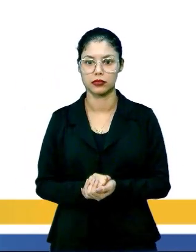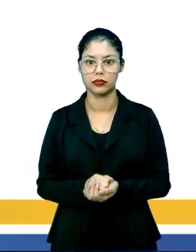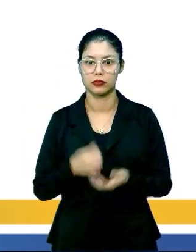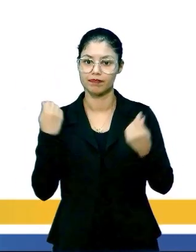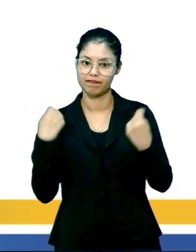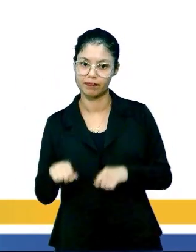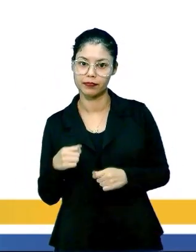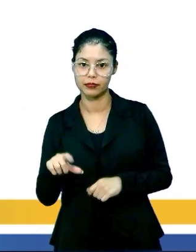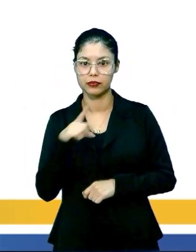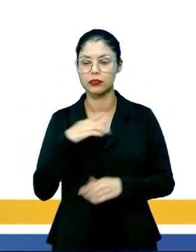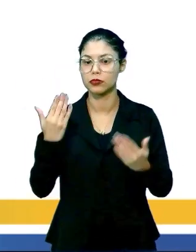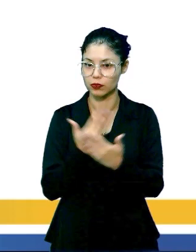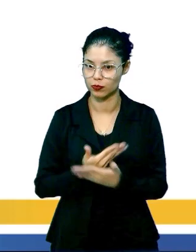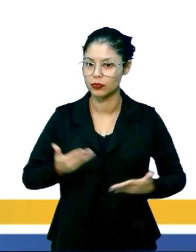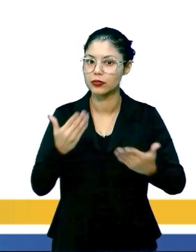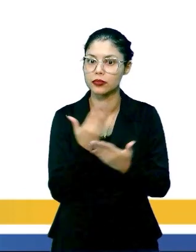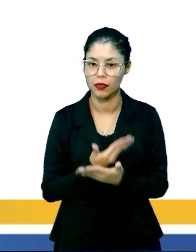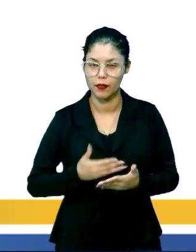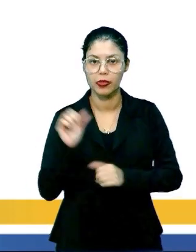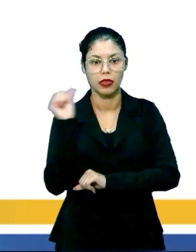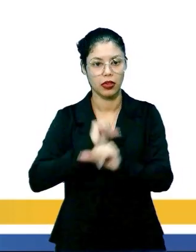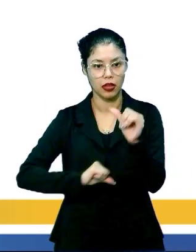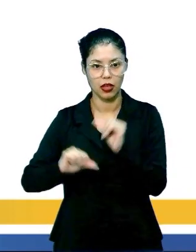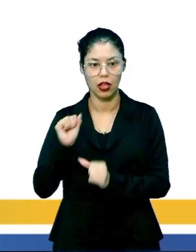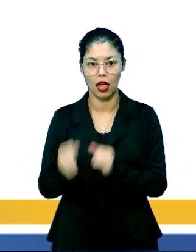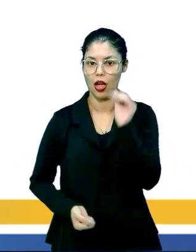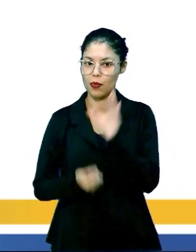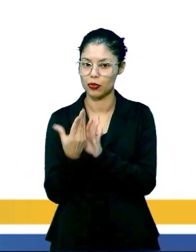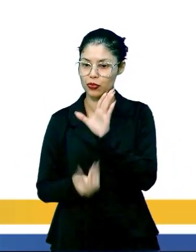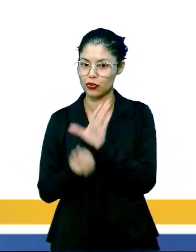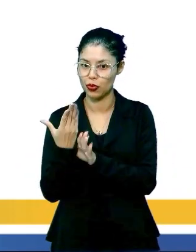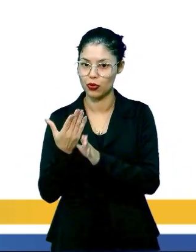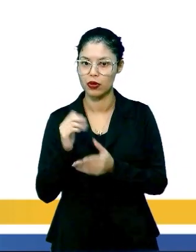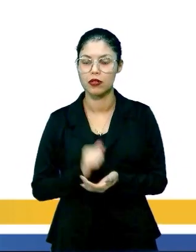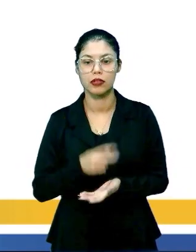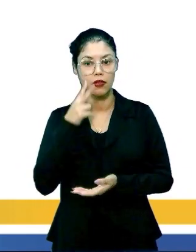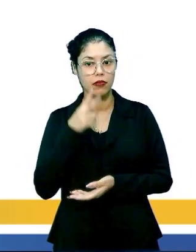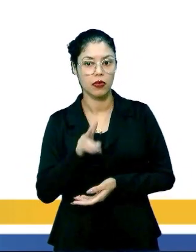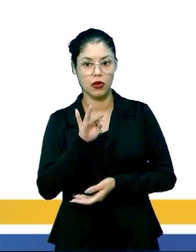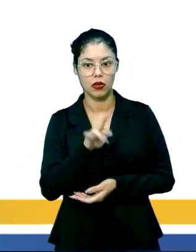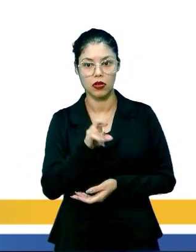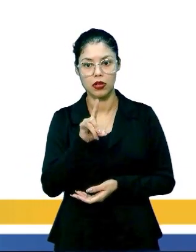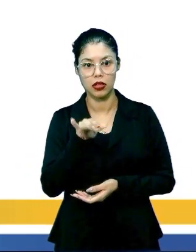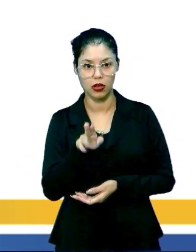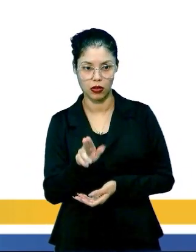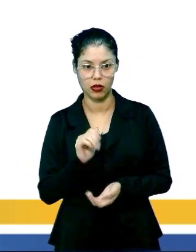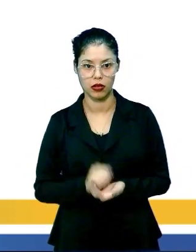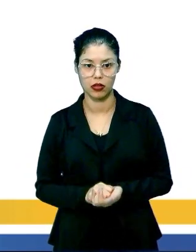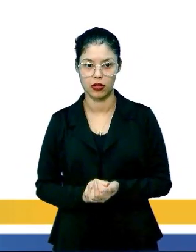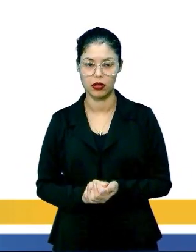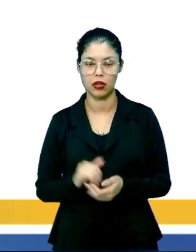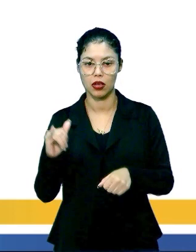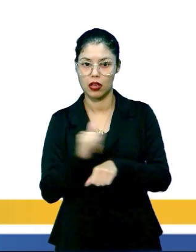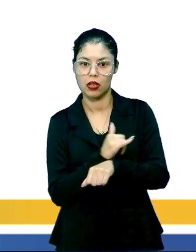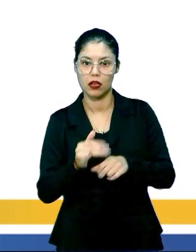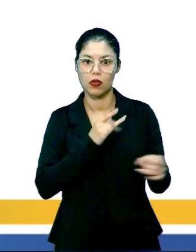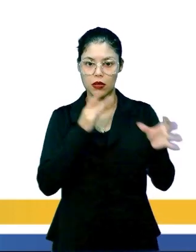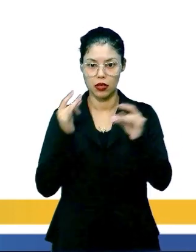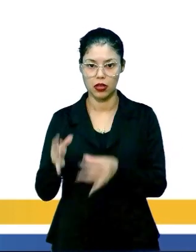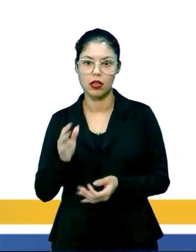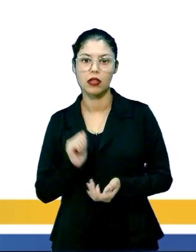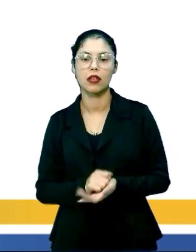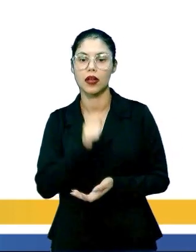são necessárias para alterar a reprodução prevista por Bourdieu dessas